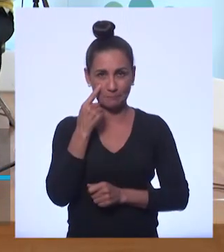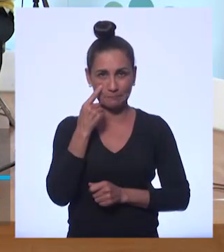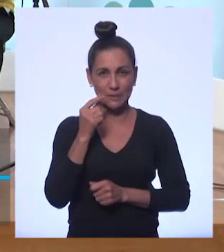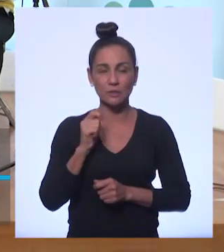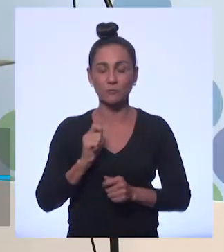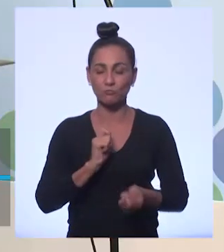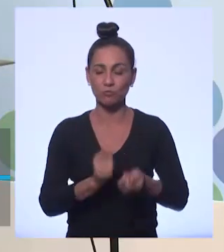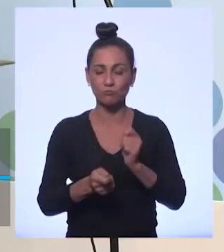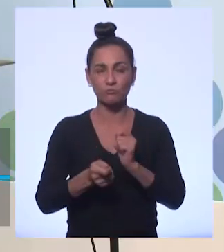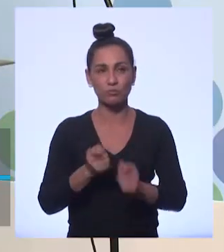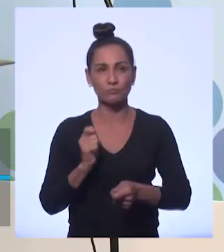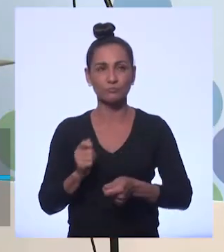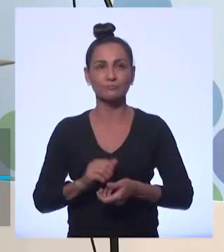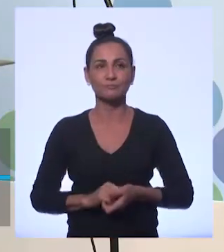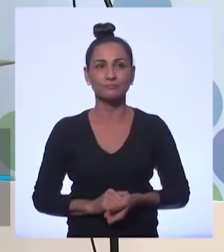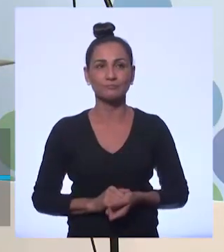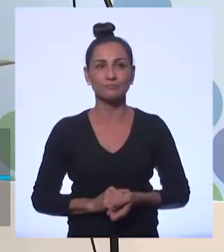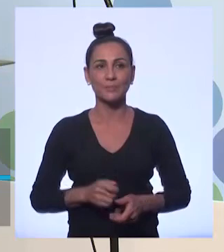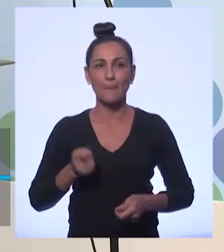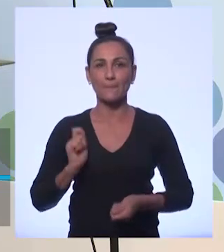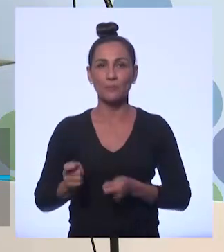tocar e não vou falar que eu vou tocar, né?